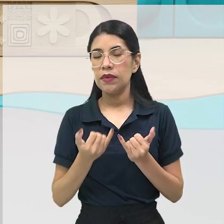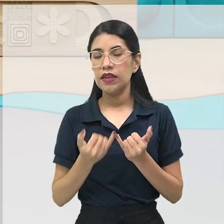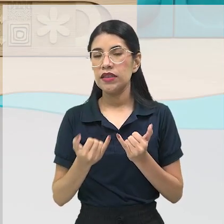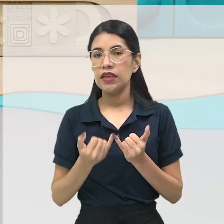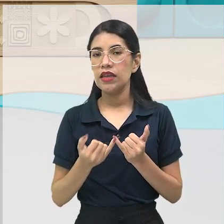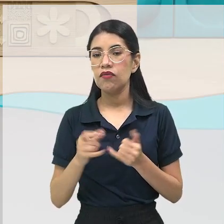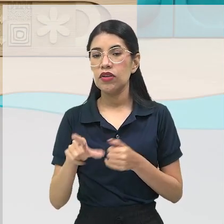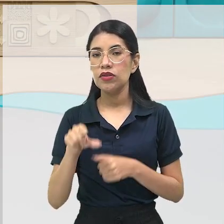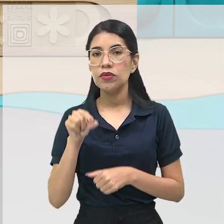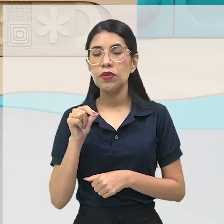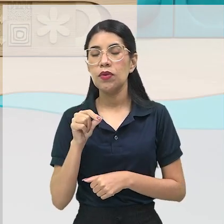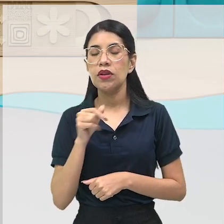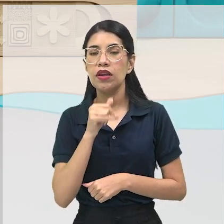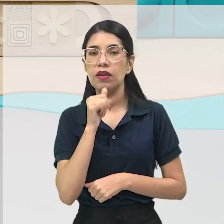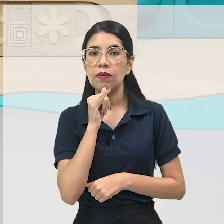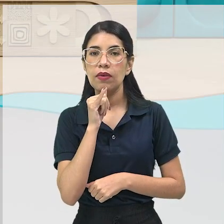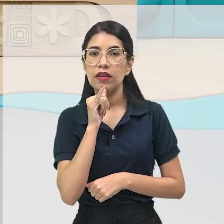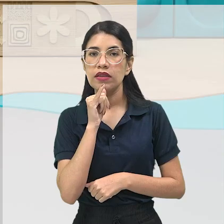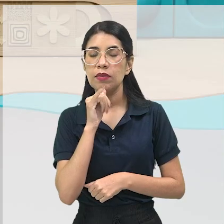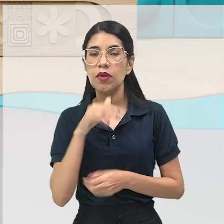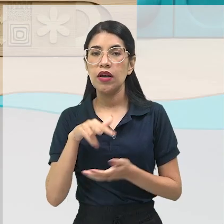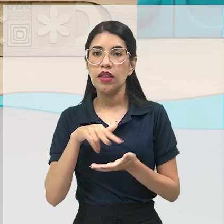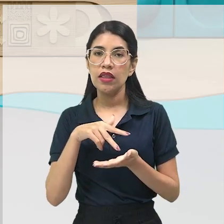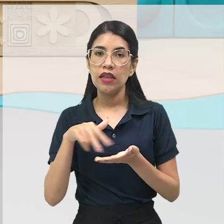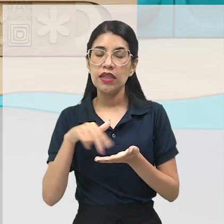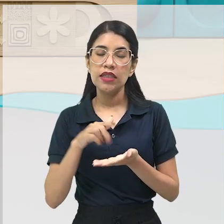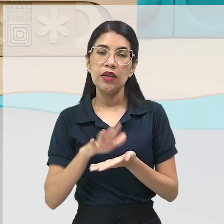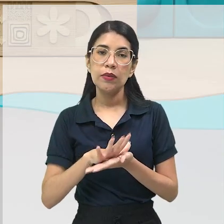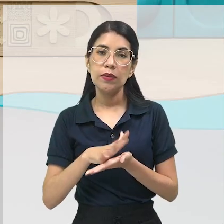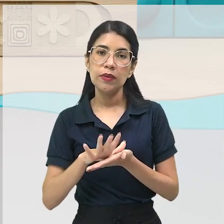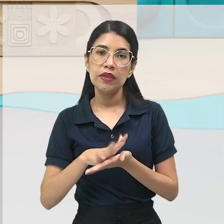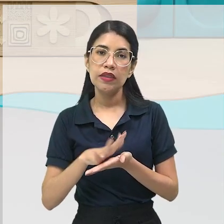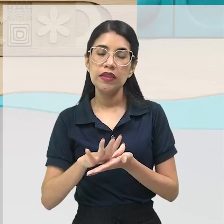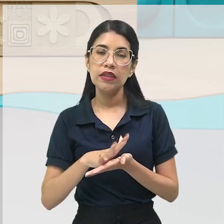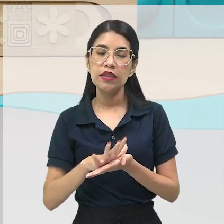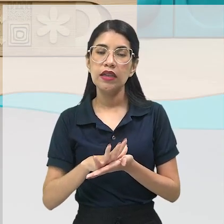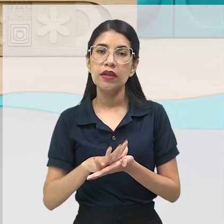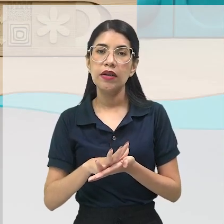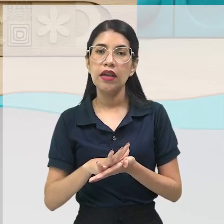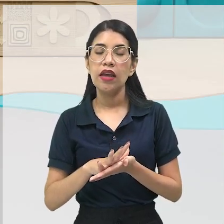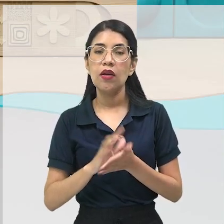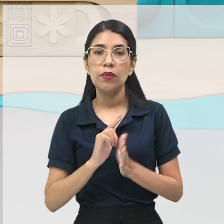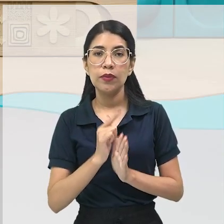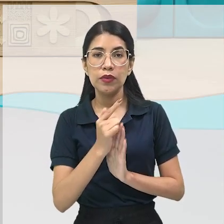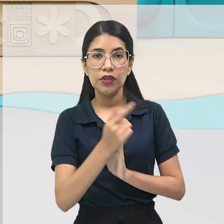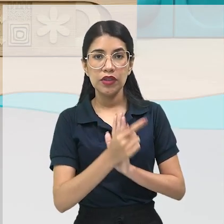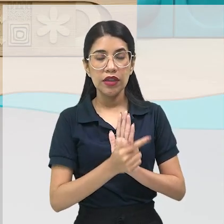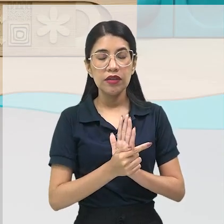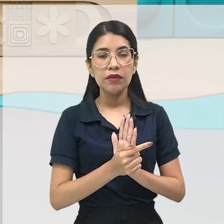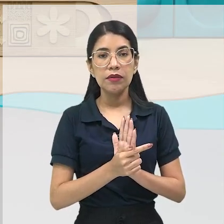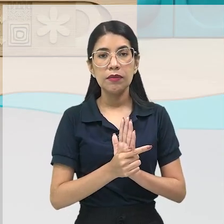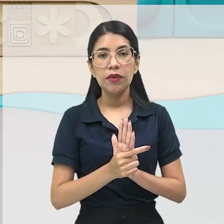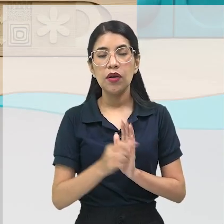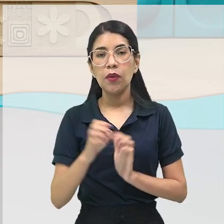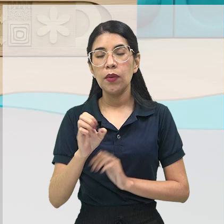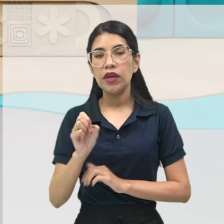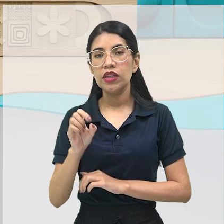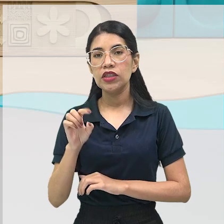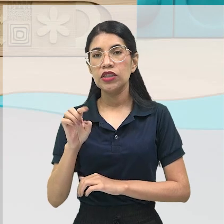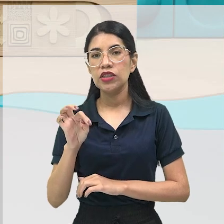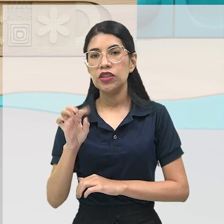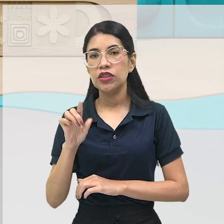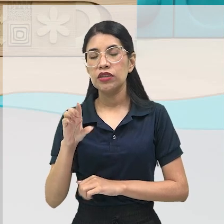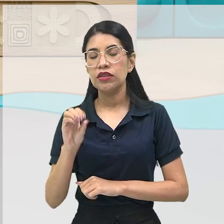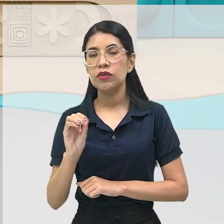gente decidisse, por exemplo, dançar um samba, é o gênero. E o estilo, eu